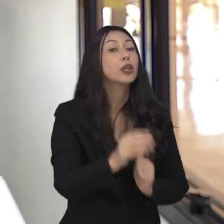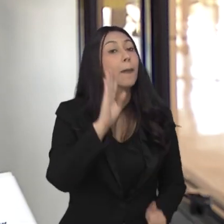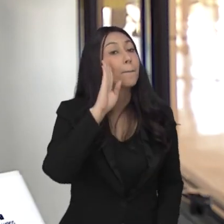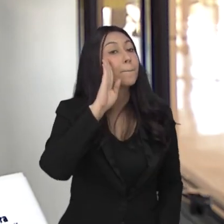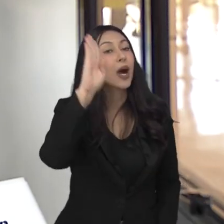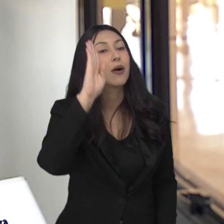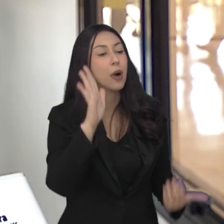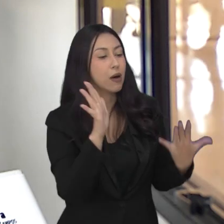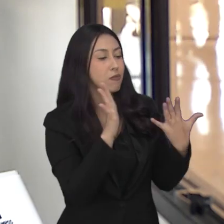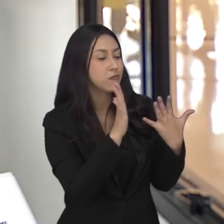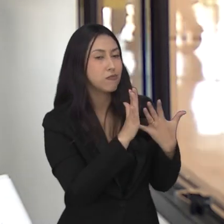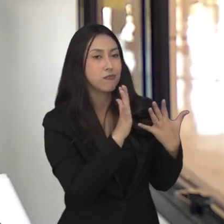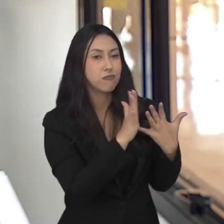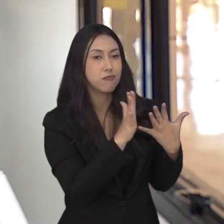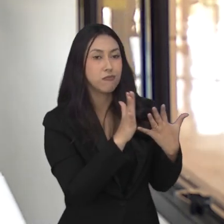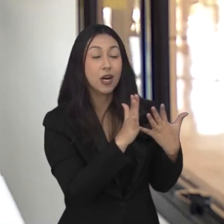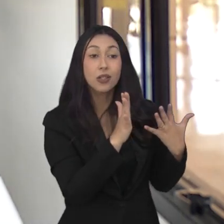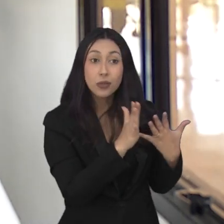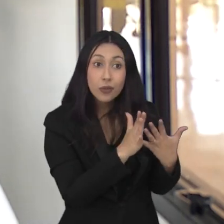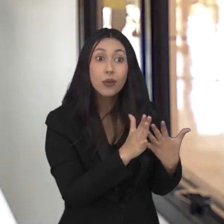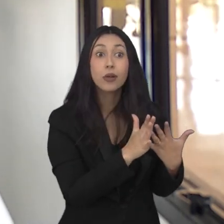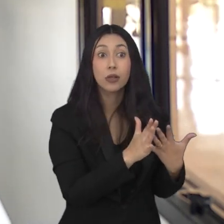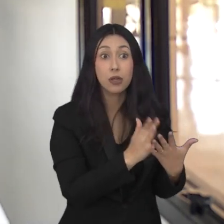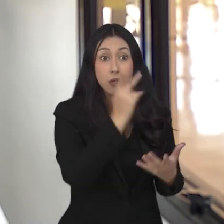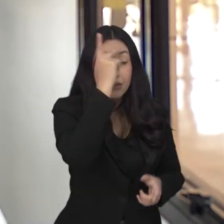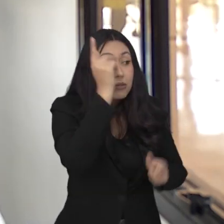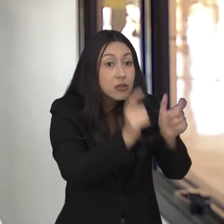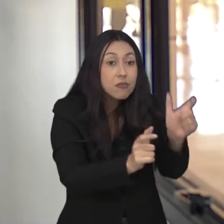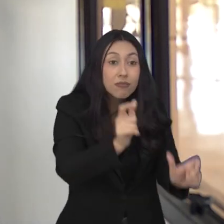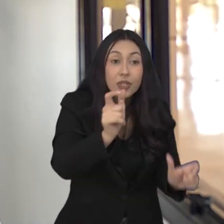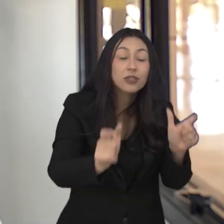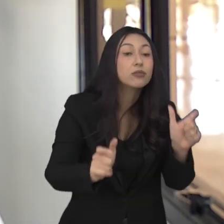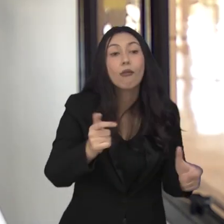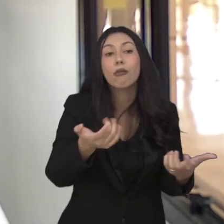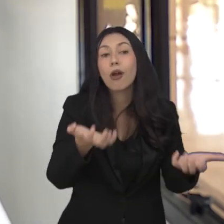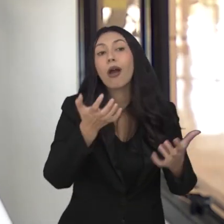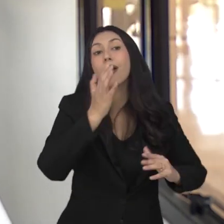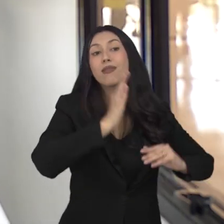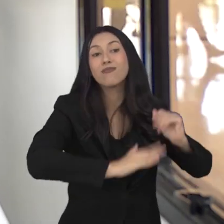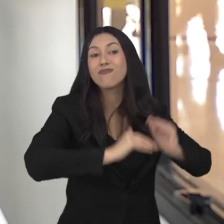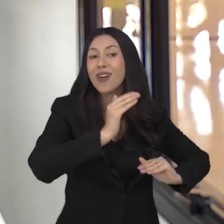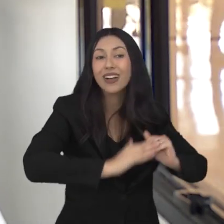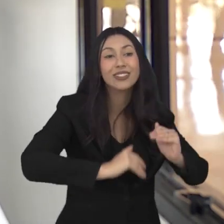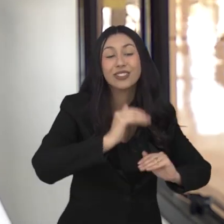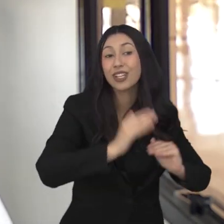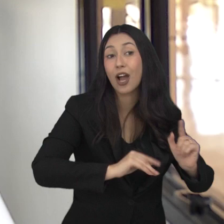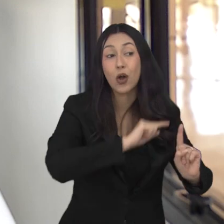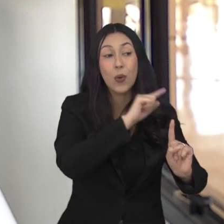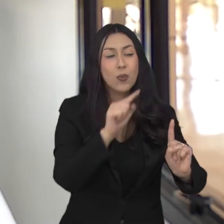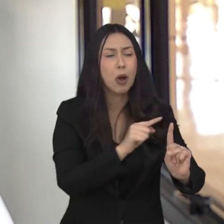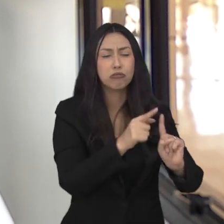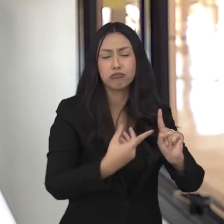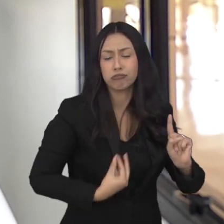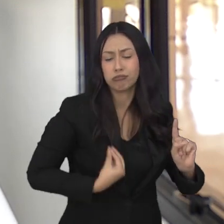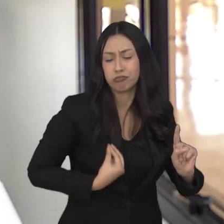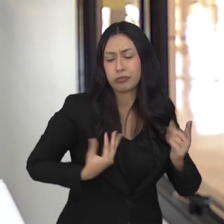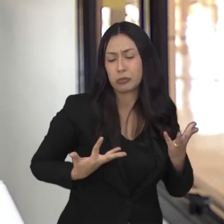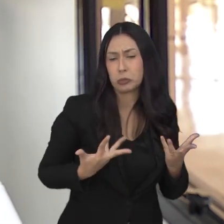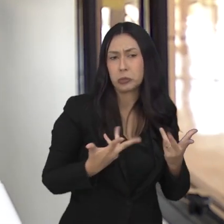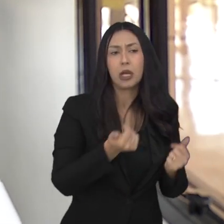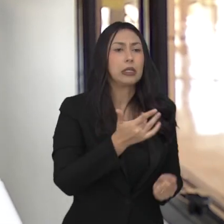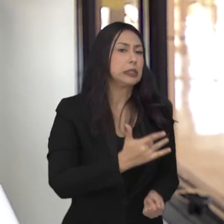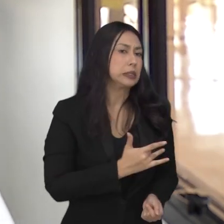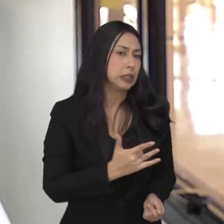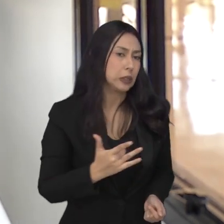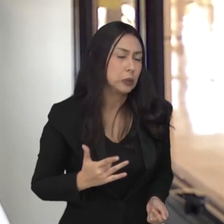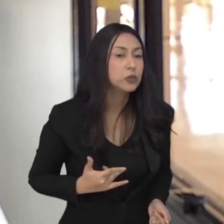o esporte amador, né, o esporte onde os munícipes buscam a prática esportiva com o objetivo de qualidade